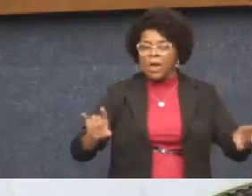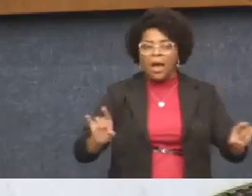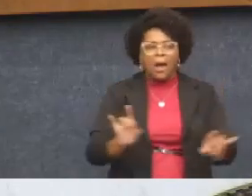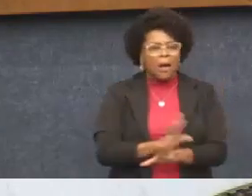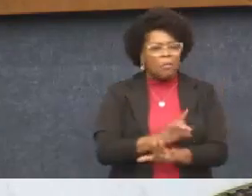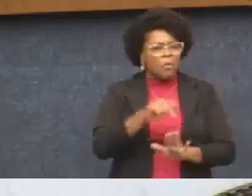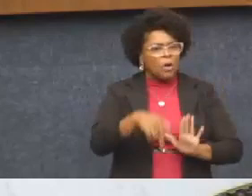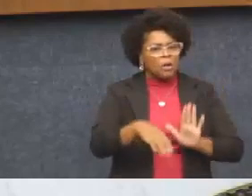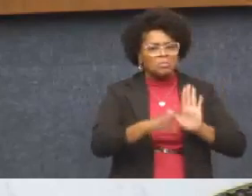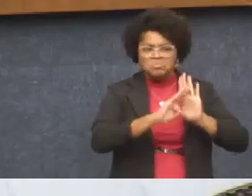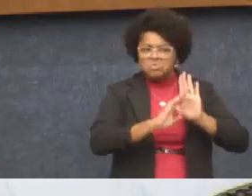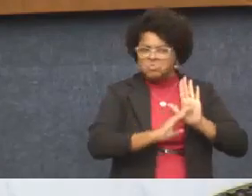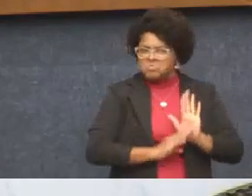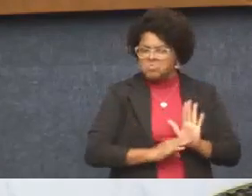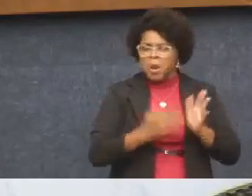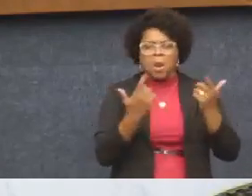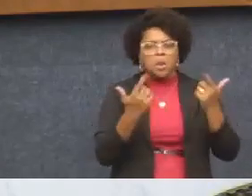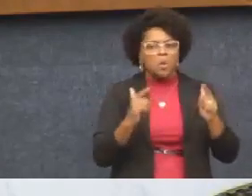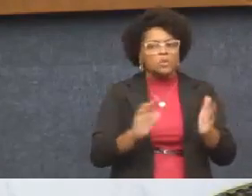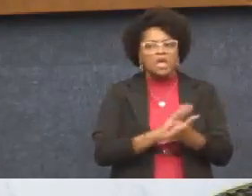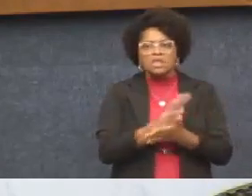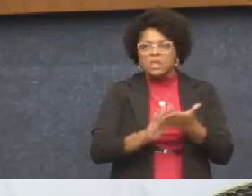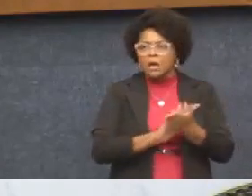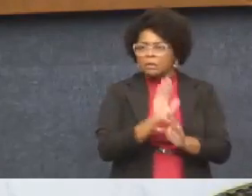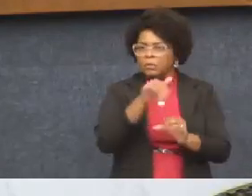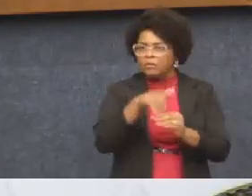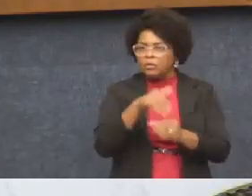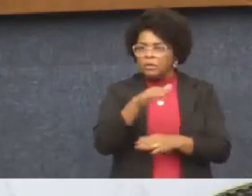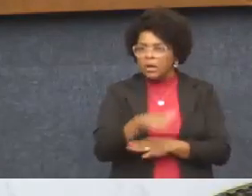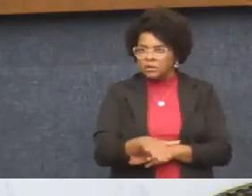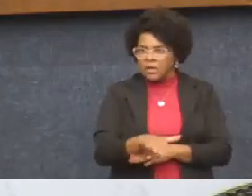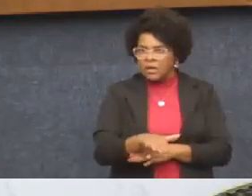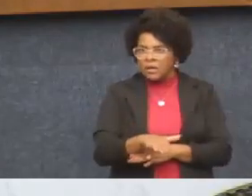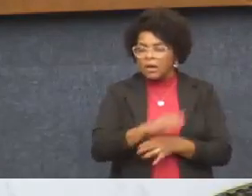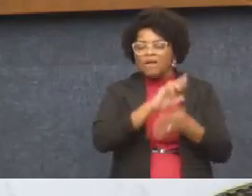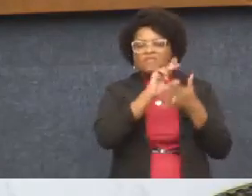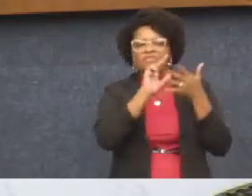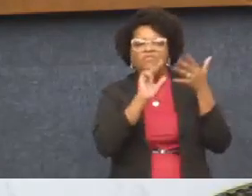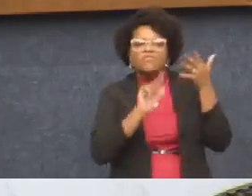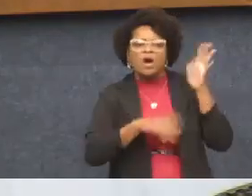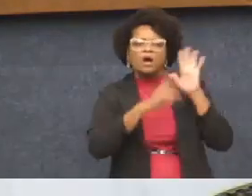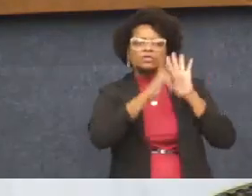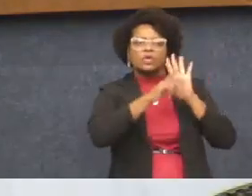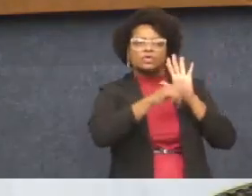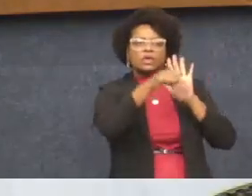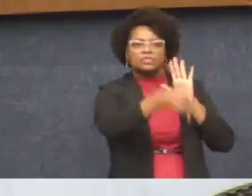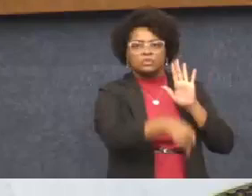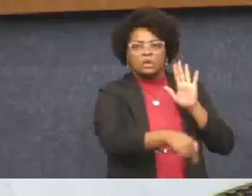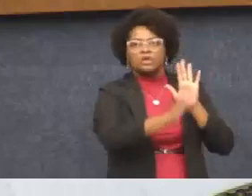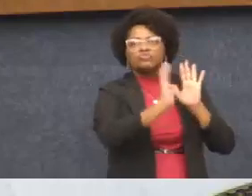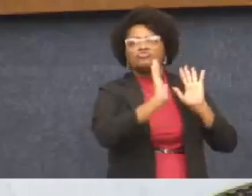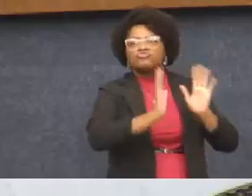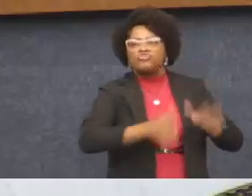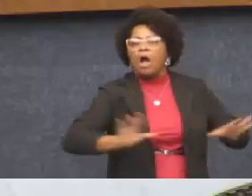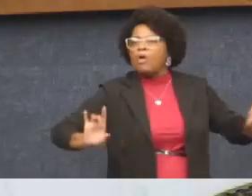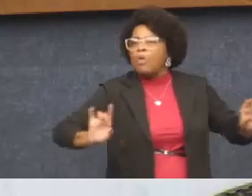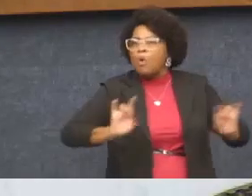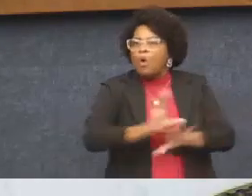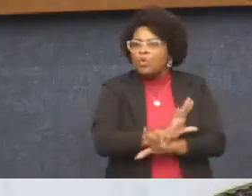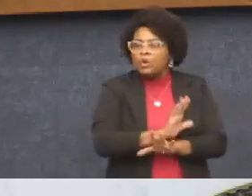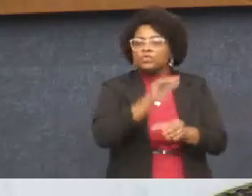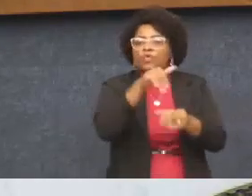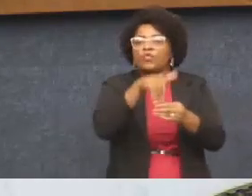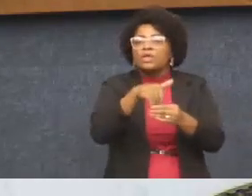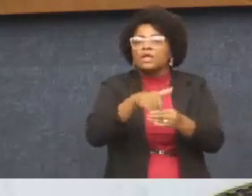aqui, então não há nada para ser votado à tarde. Vários dos projetos aqui ficaram conclusos para votação em